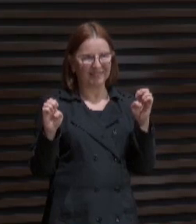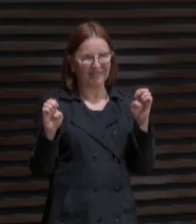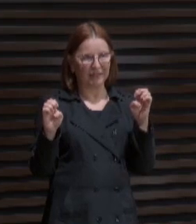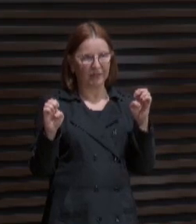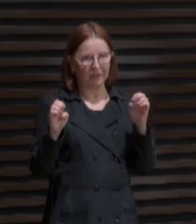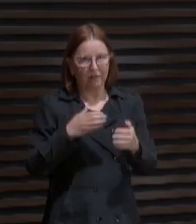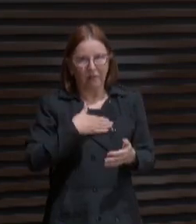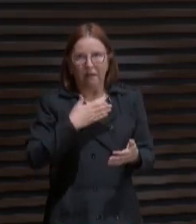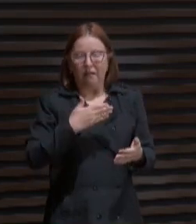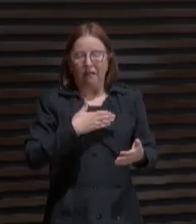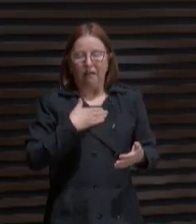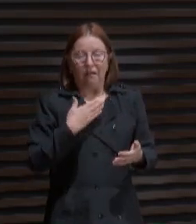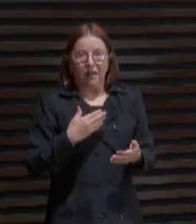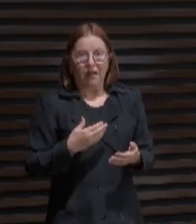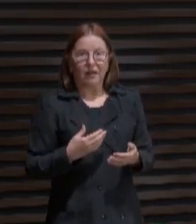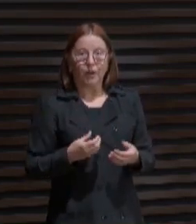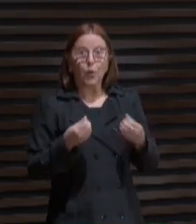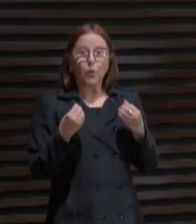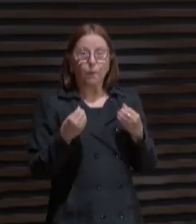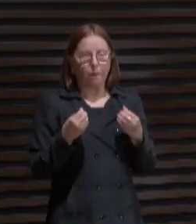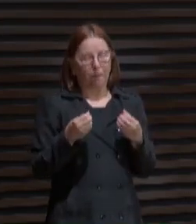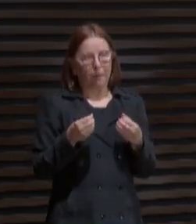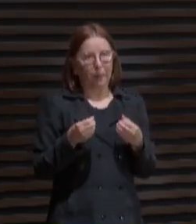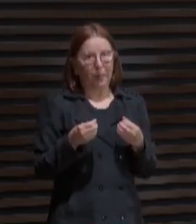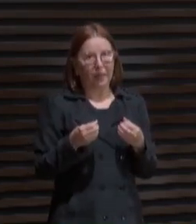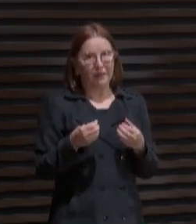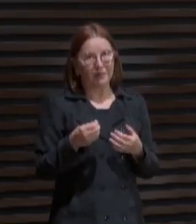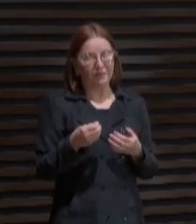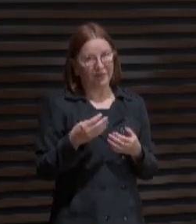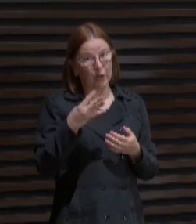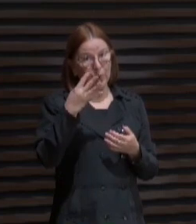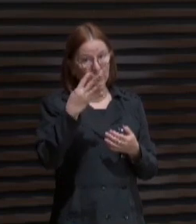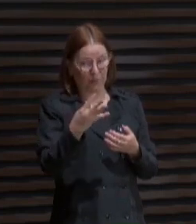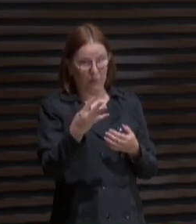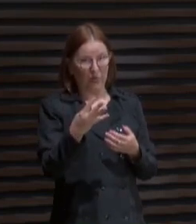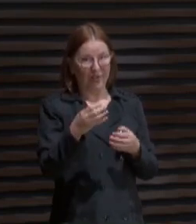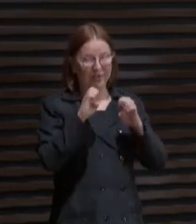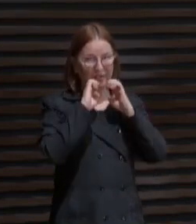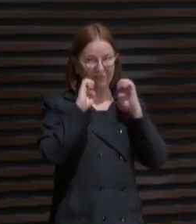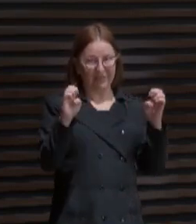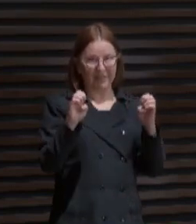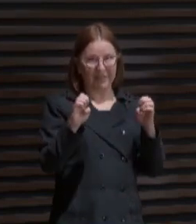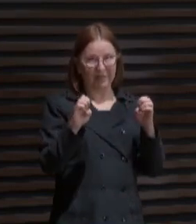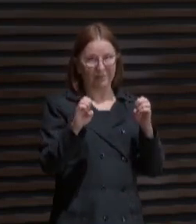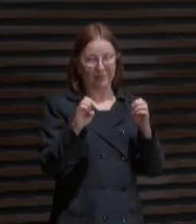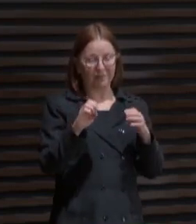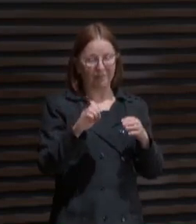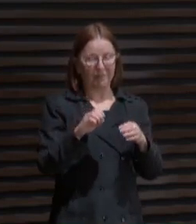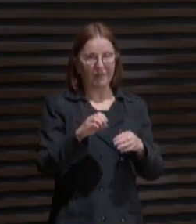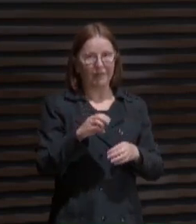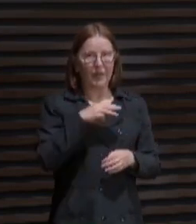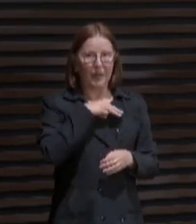impressiona como os 4 evangelhos, os 3 primeiros, sinóticos, Mateus, Marcos, Lucas